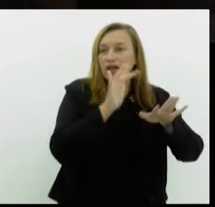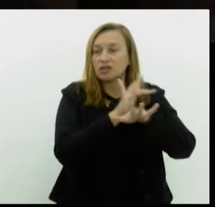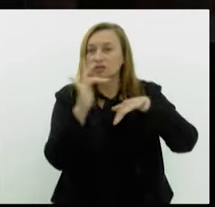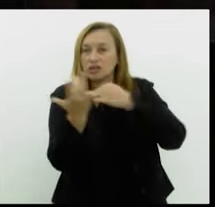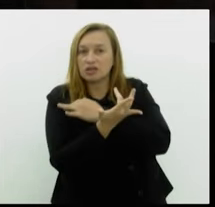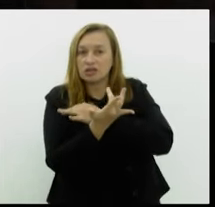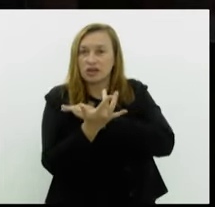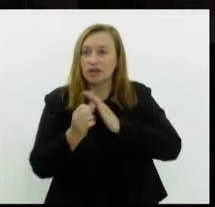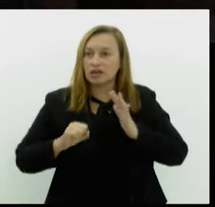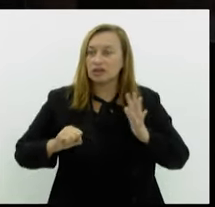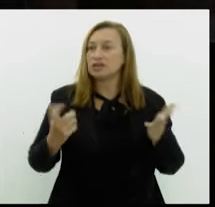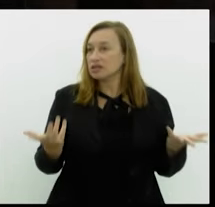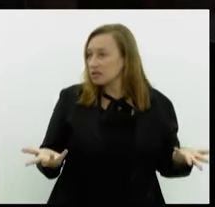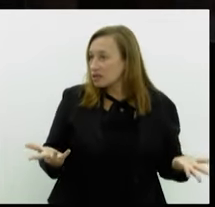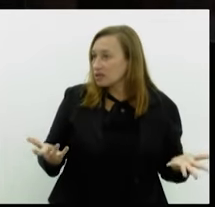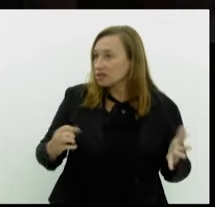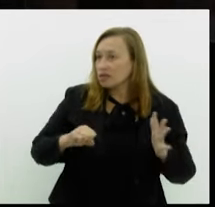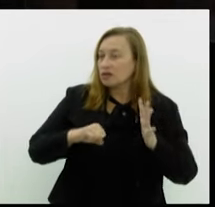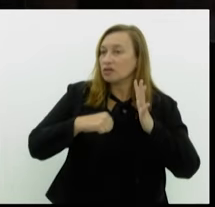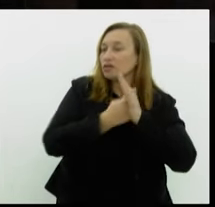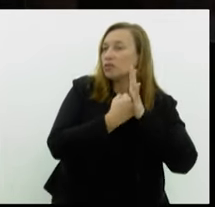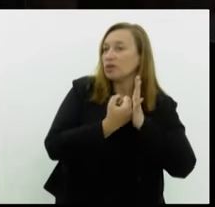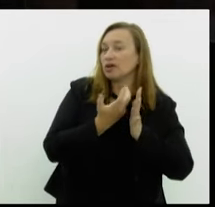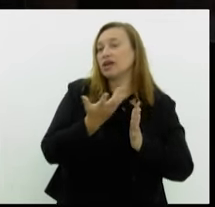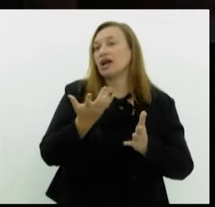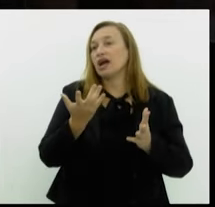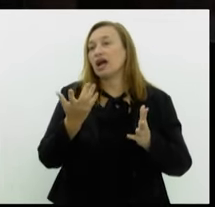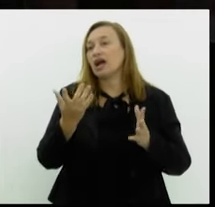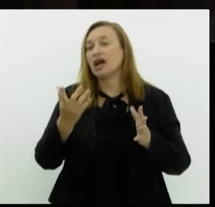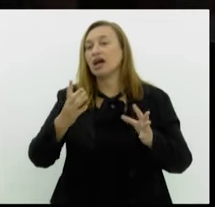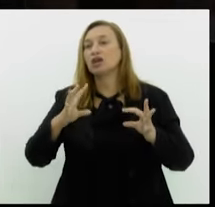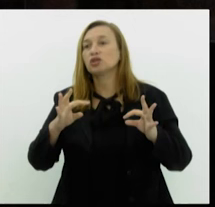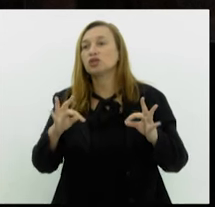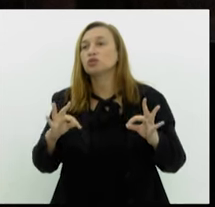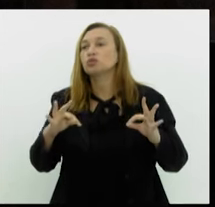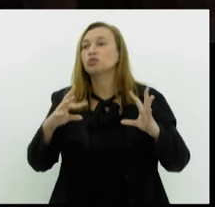vou bloquear seu Instagram, vou bloquear